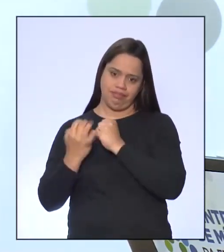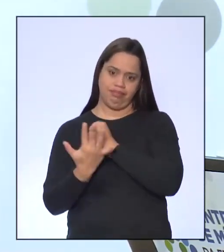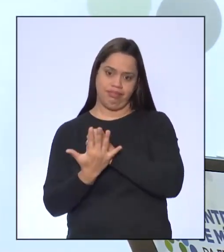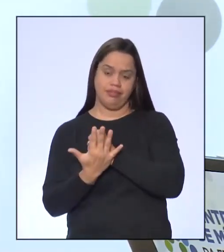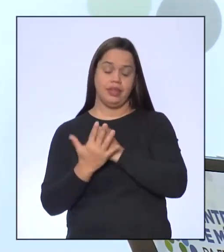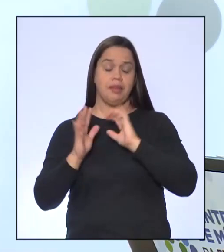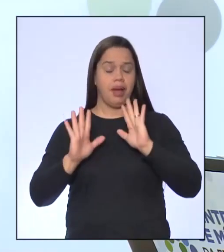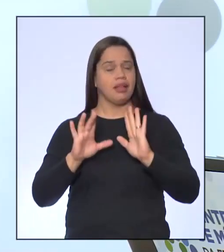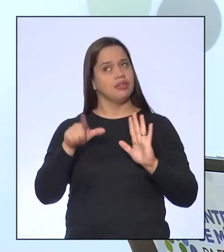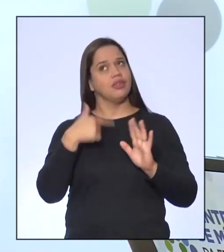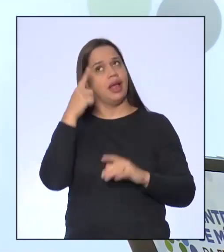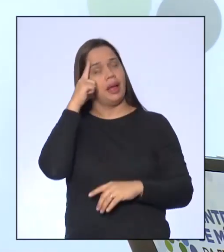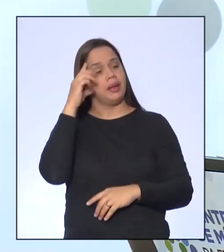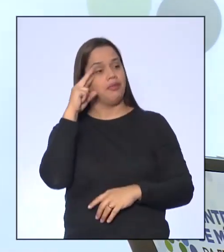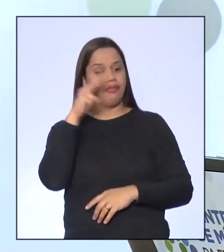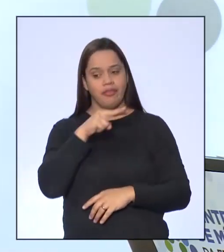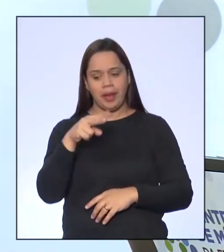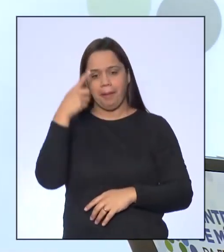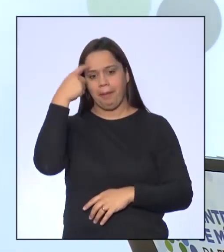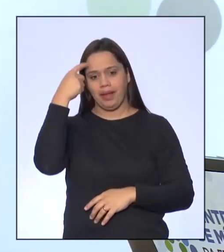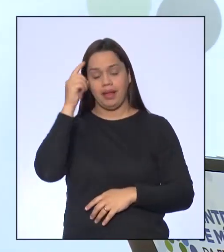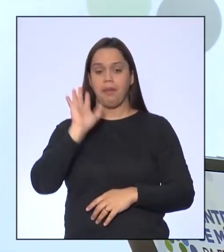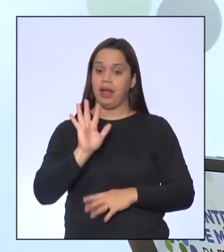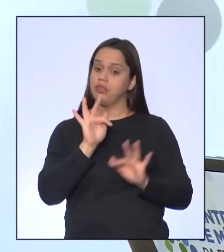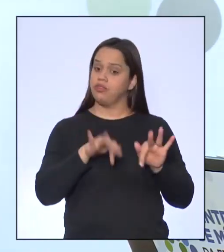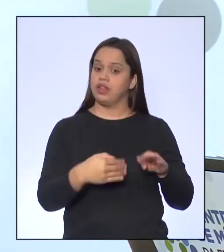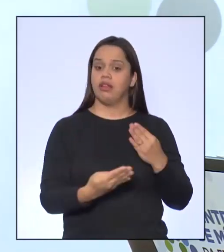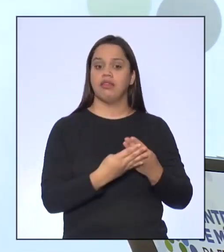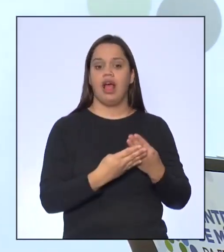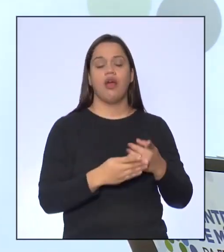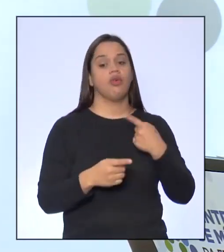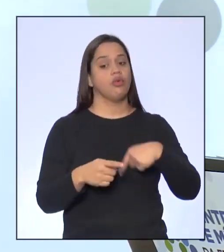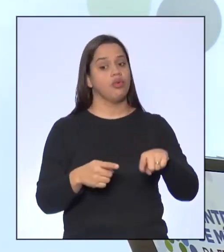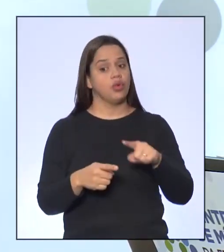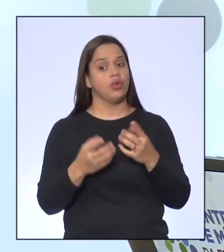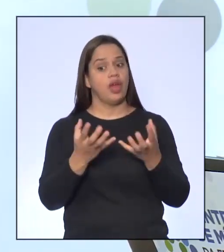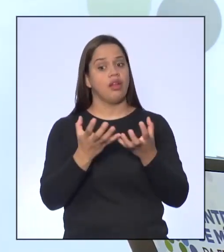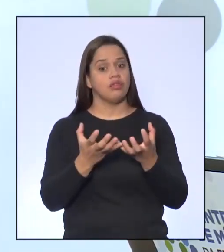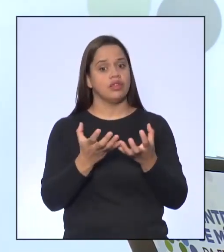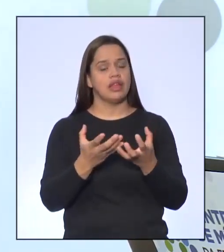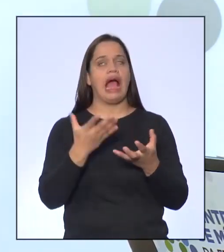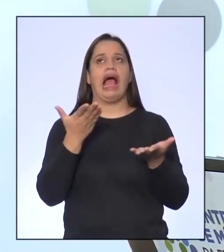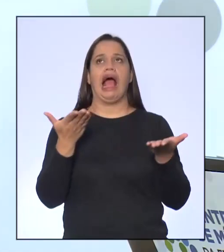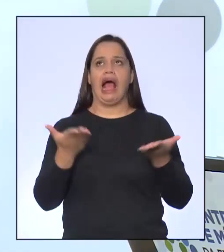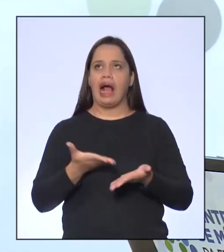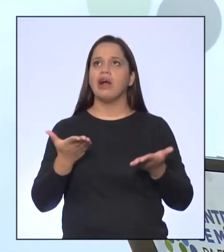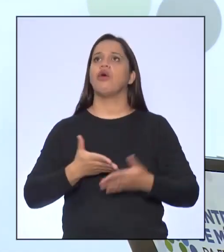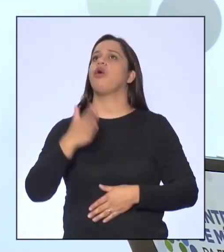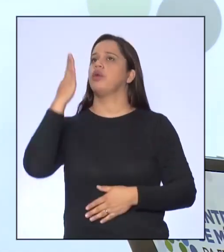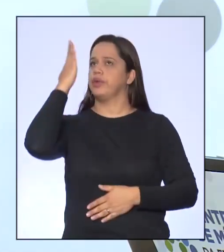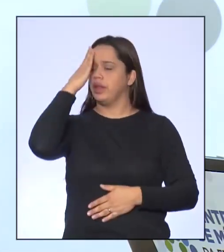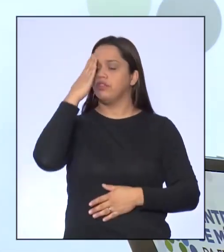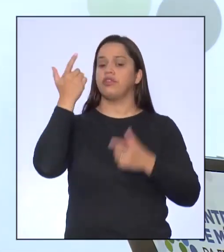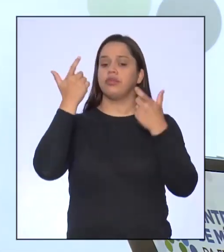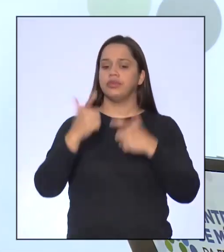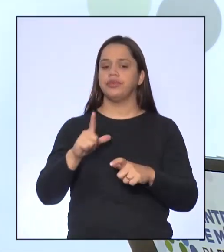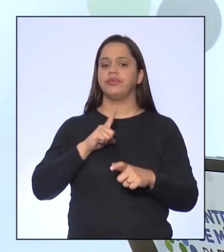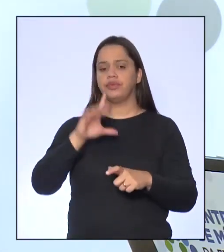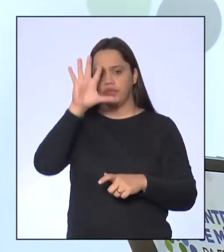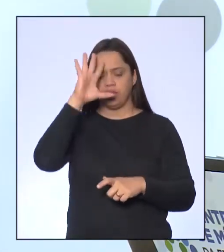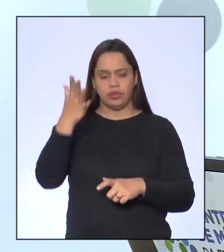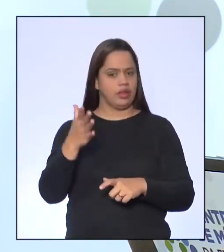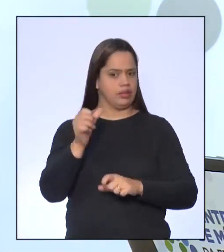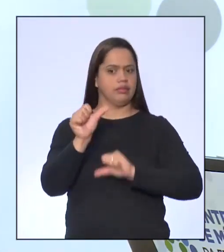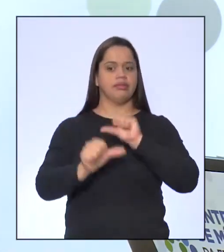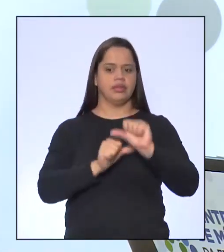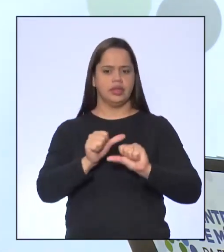pensar. E no final dessa minha aula, eu quero assim, olha, agora eu entendi onde estão ocorrendo transformações químicas, né? Nem que sejam as